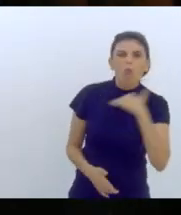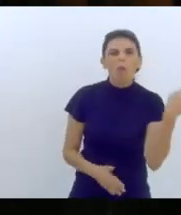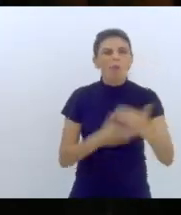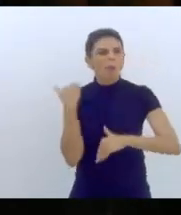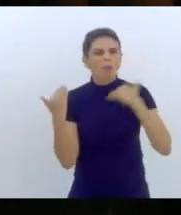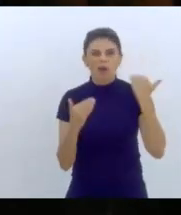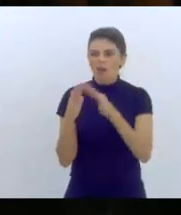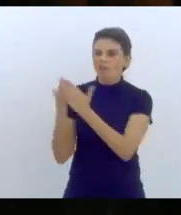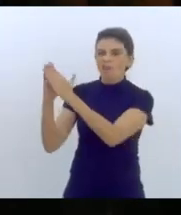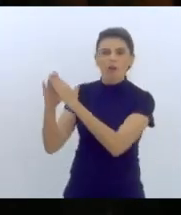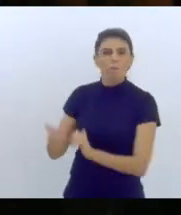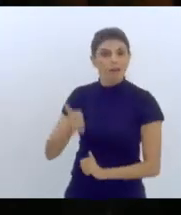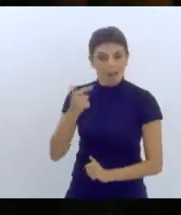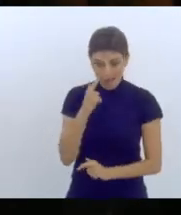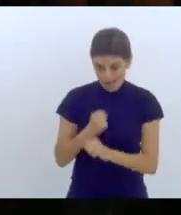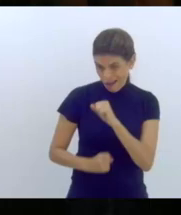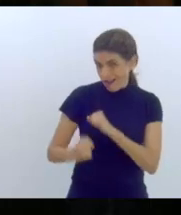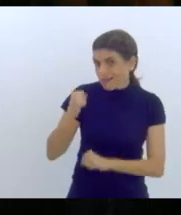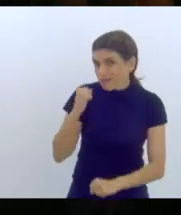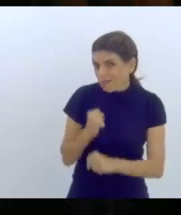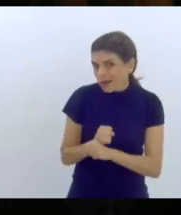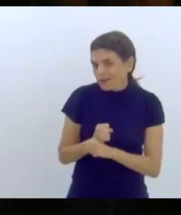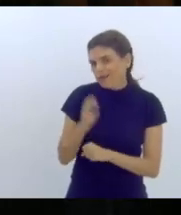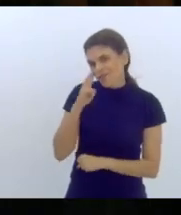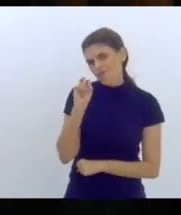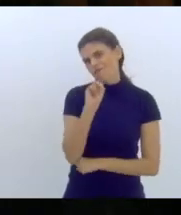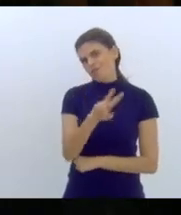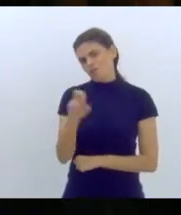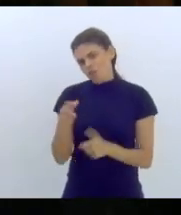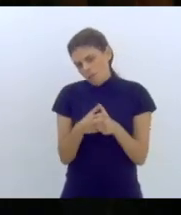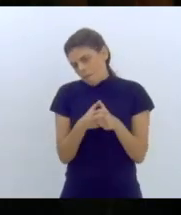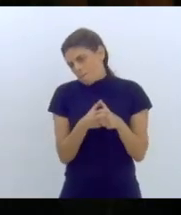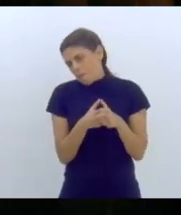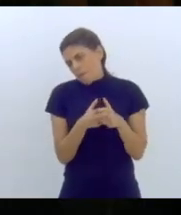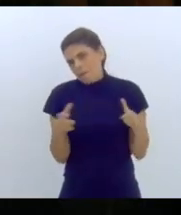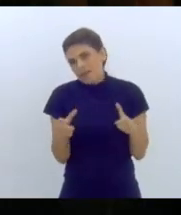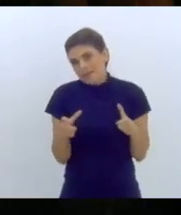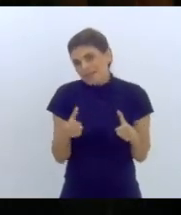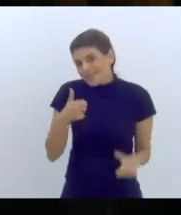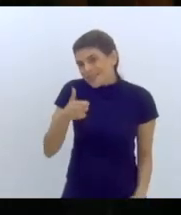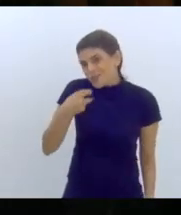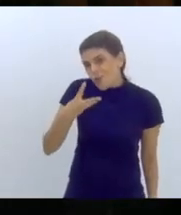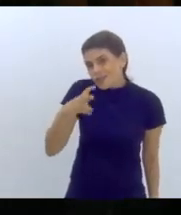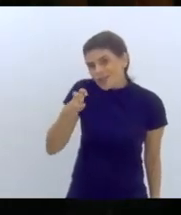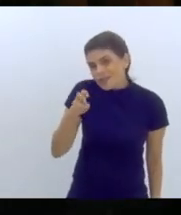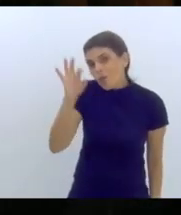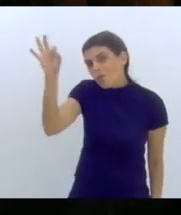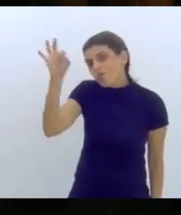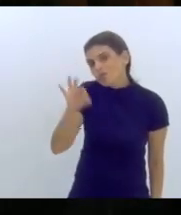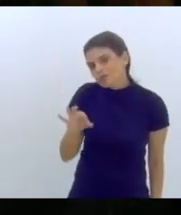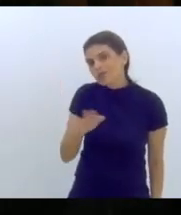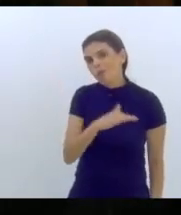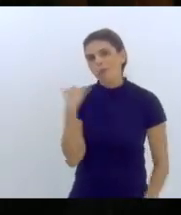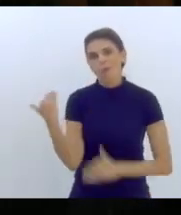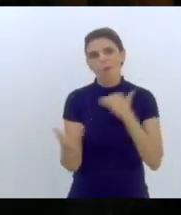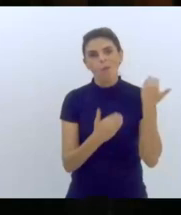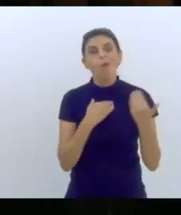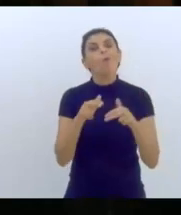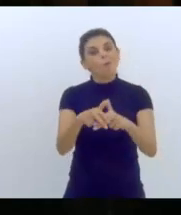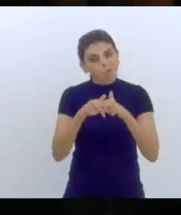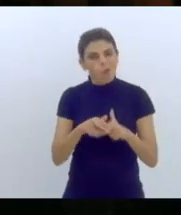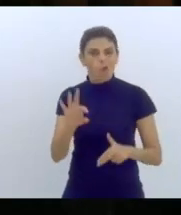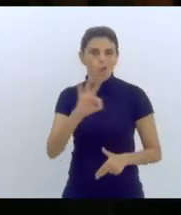toa, a gente viu no ano passado um aumento de 145% das mortes em ações policiais